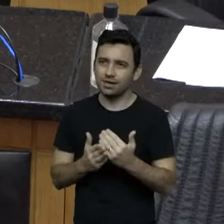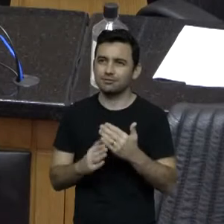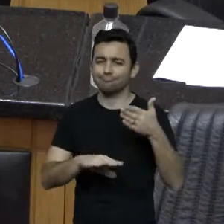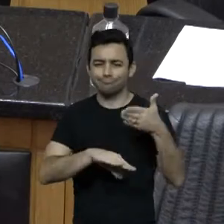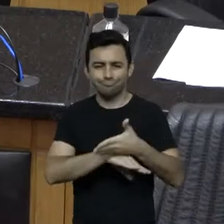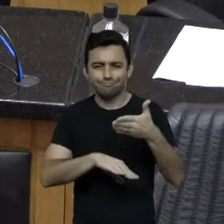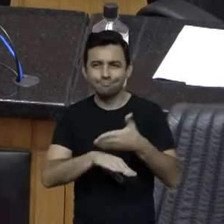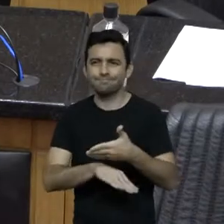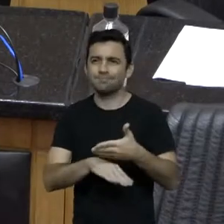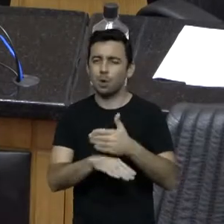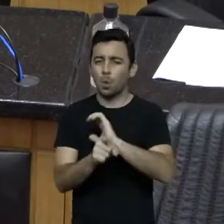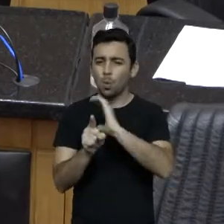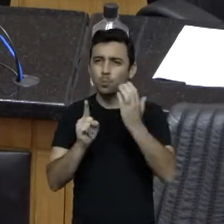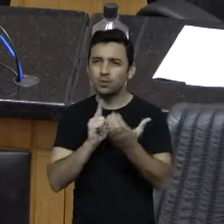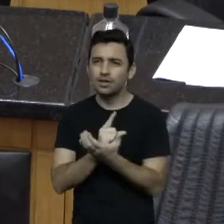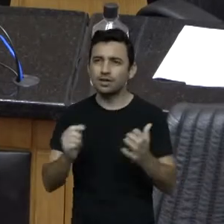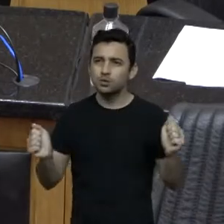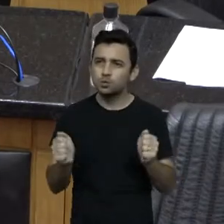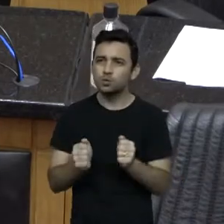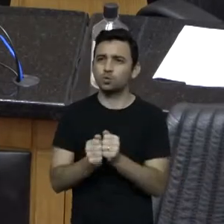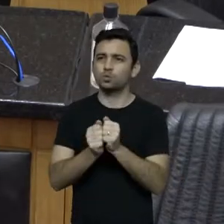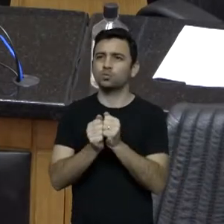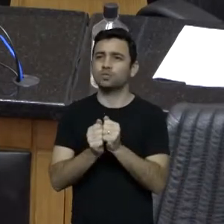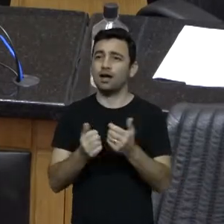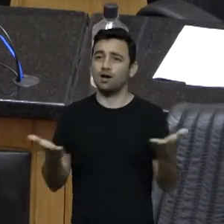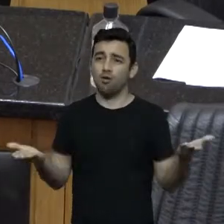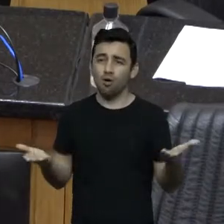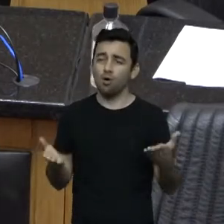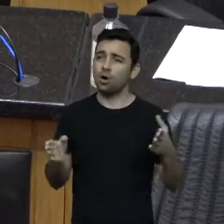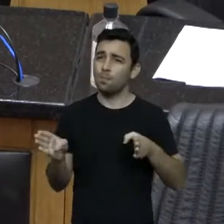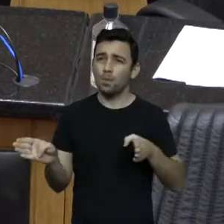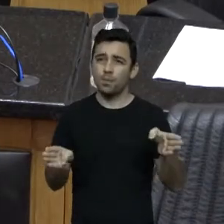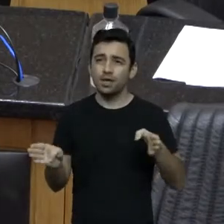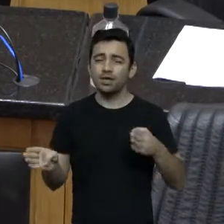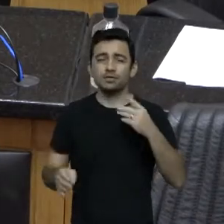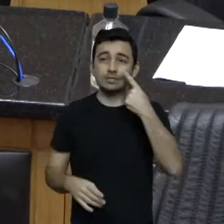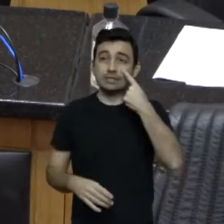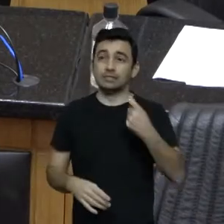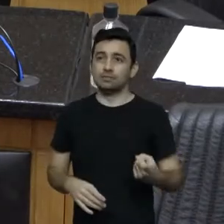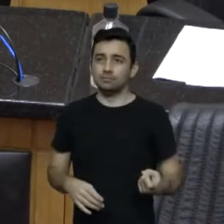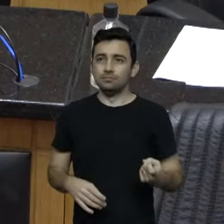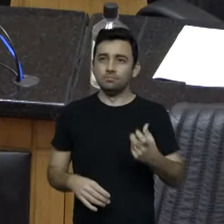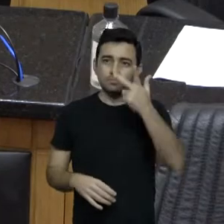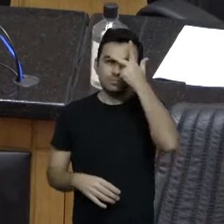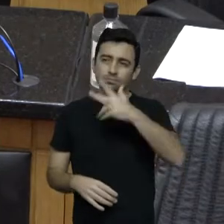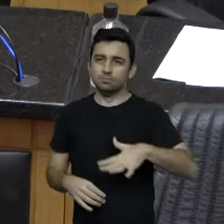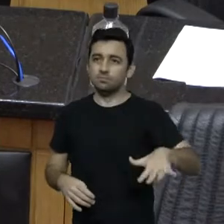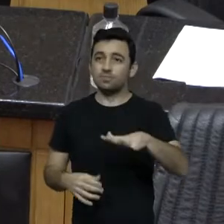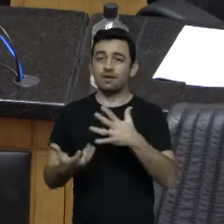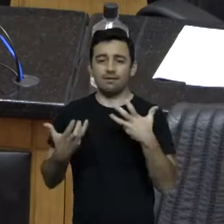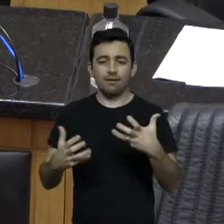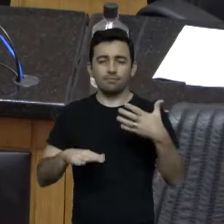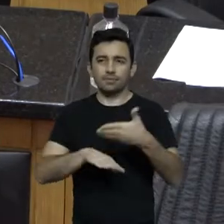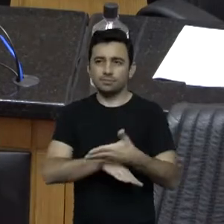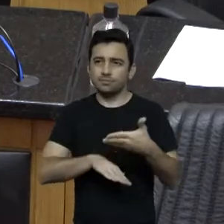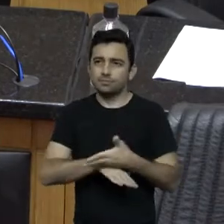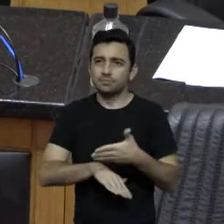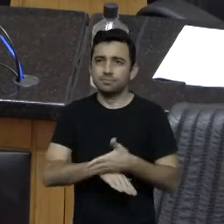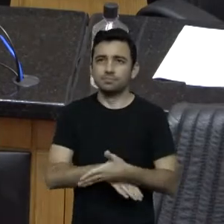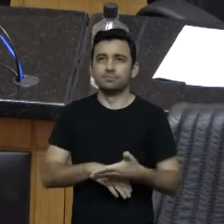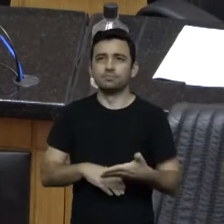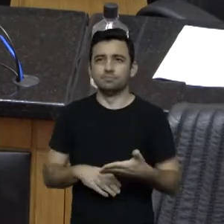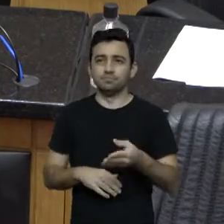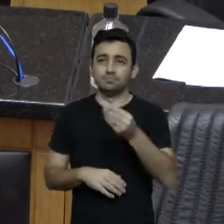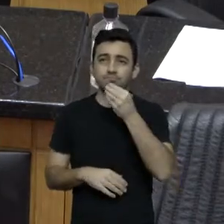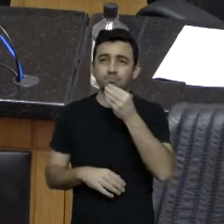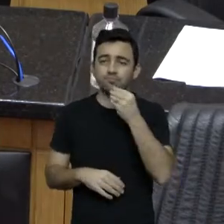envolvimento da comunidade portanto Esse é um momento interessante nas pessoas estão querendo participar EA